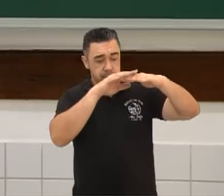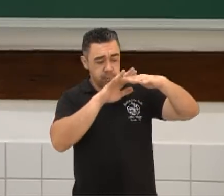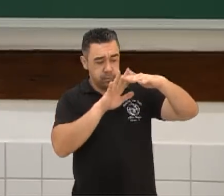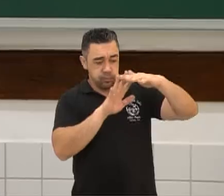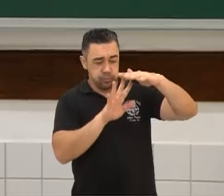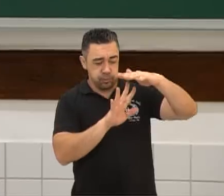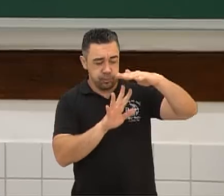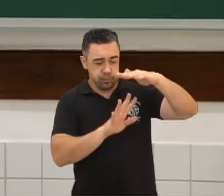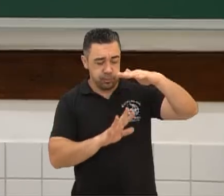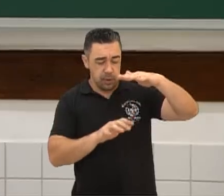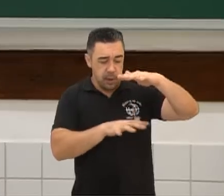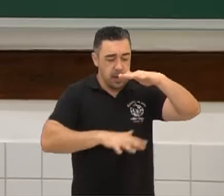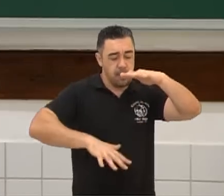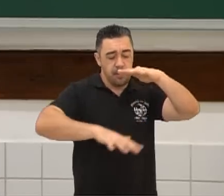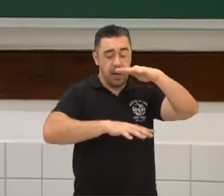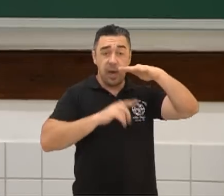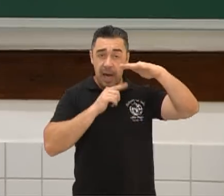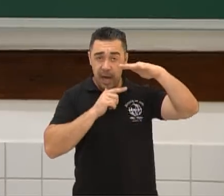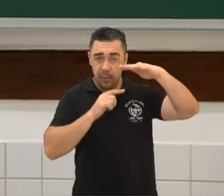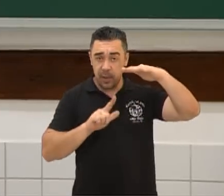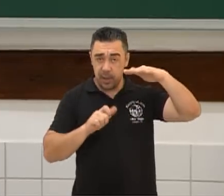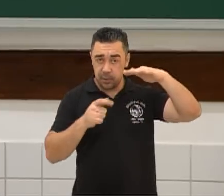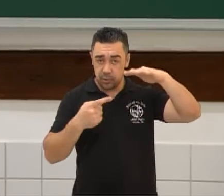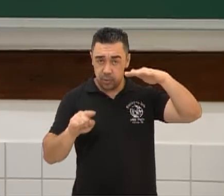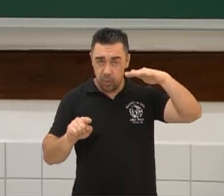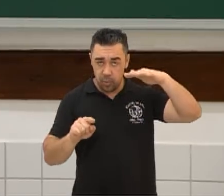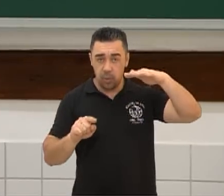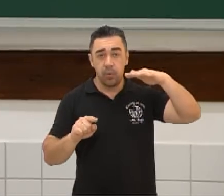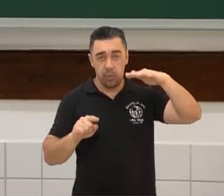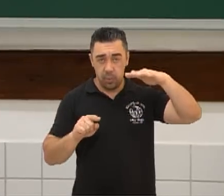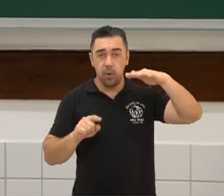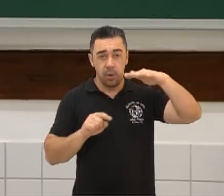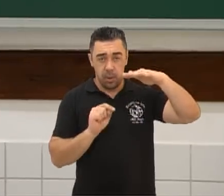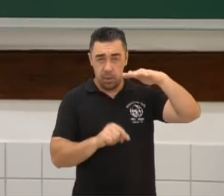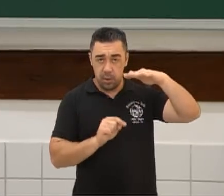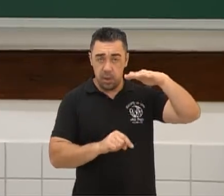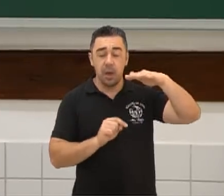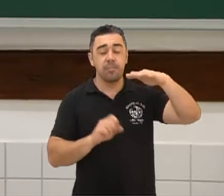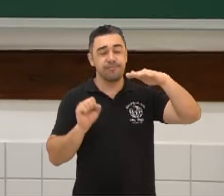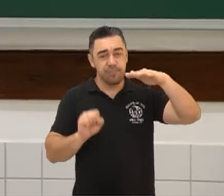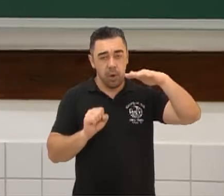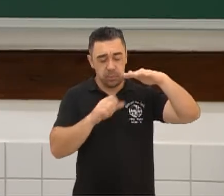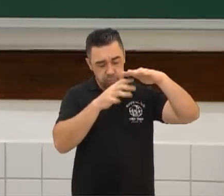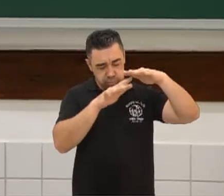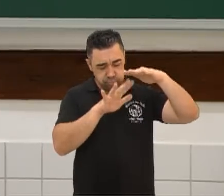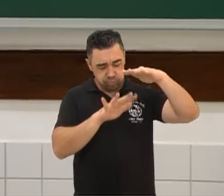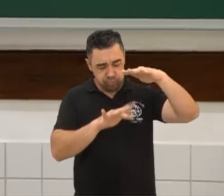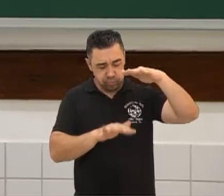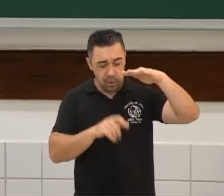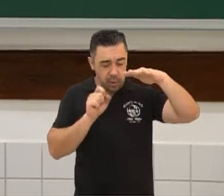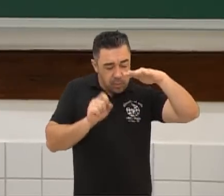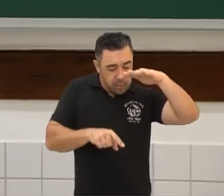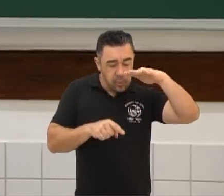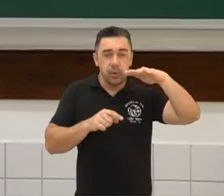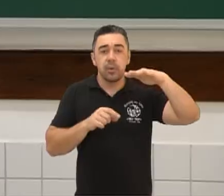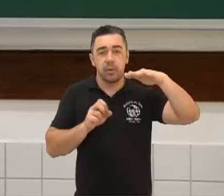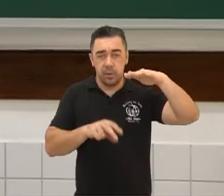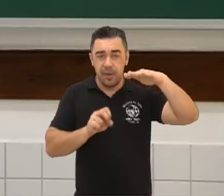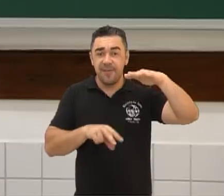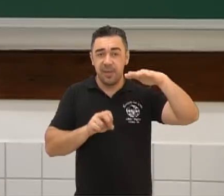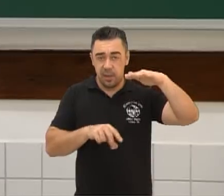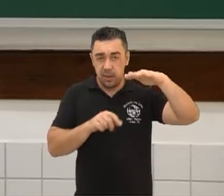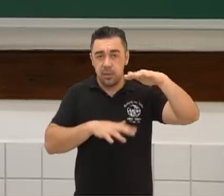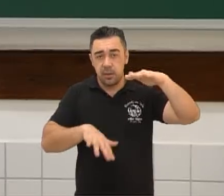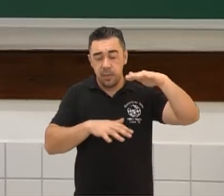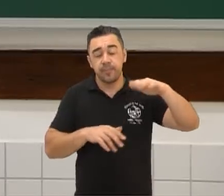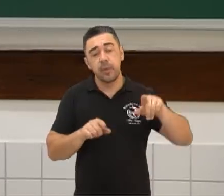áreas cultivadas, que foi utilizado agrotóxico, a água da chuva pode levar esses resíduos de agrotóxicos